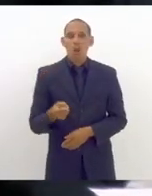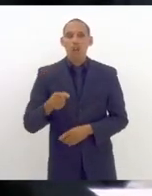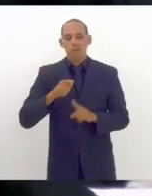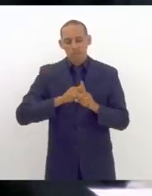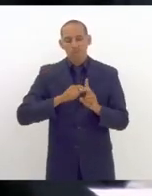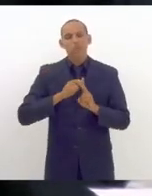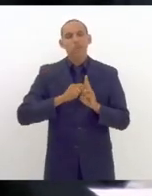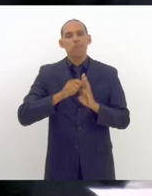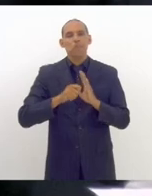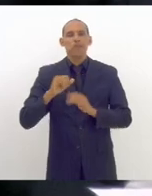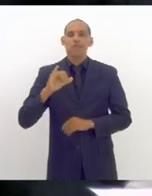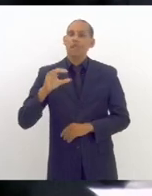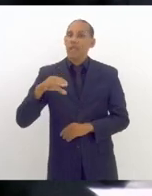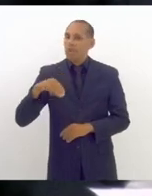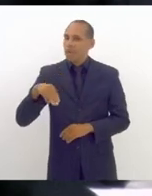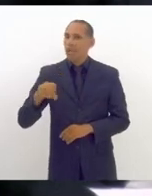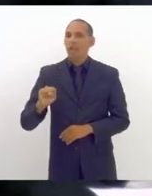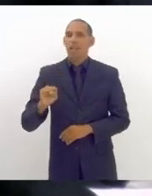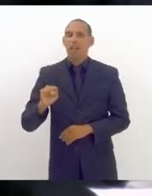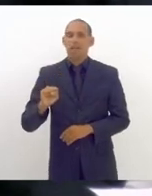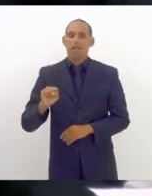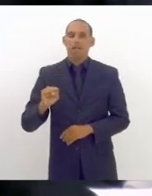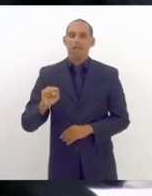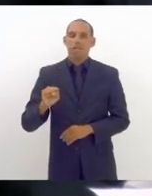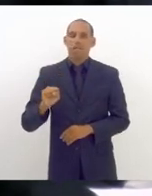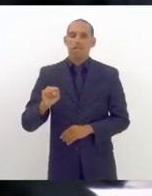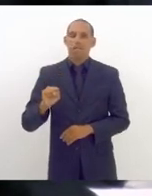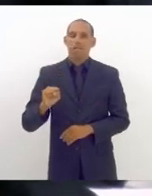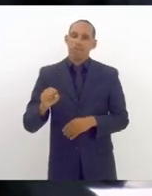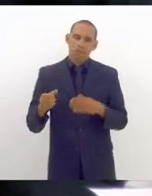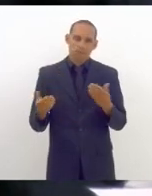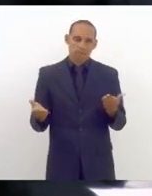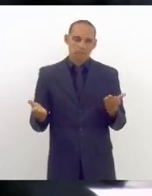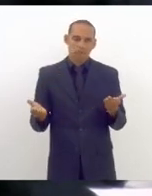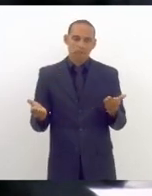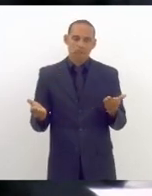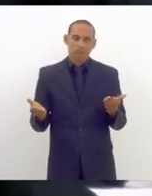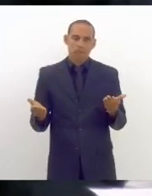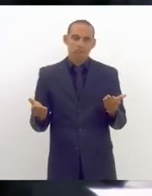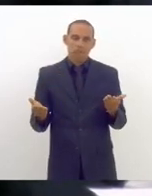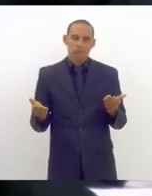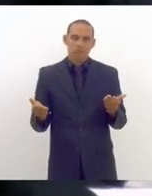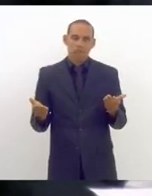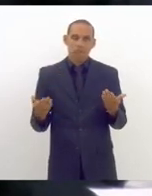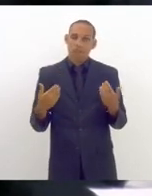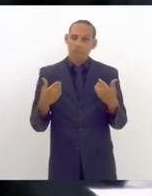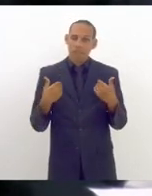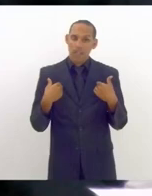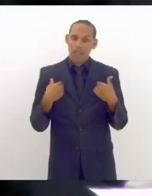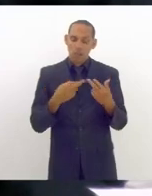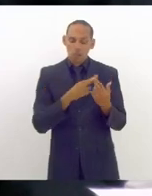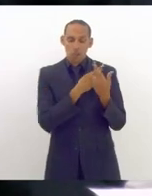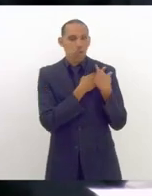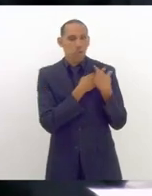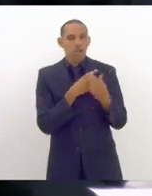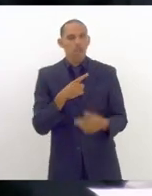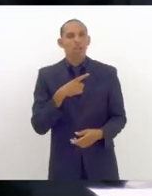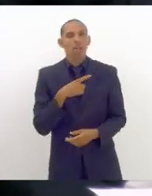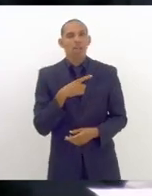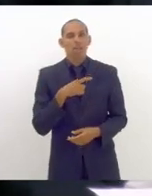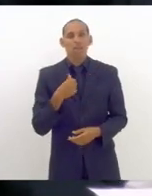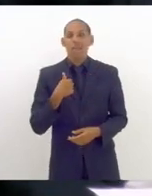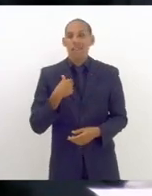mês de cms então eu aqui tenho responsabilidade eu